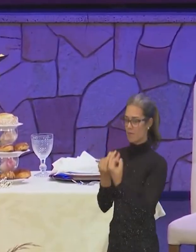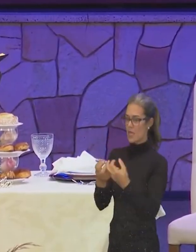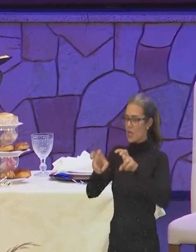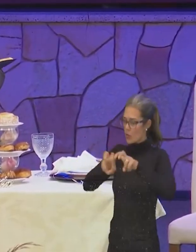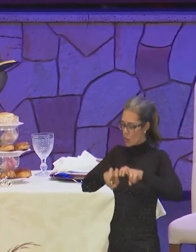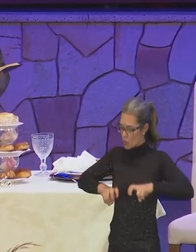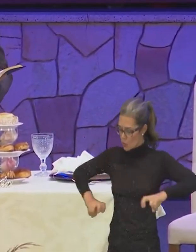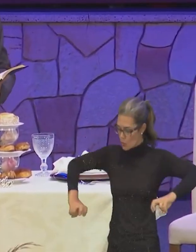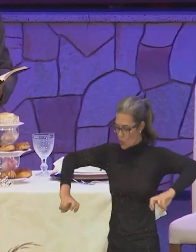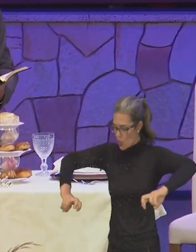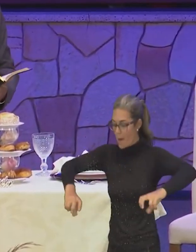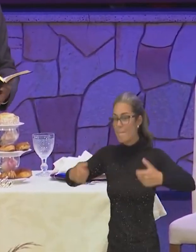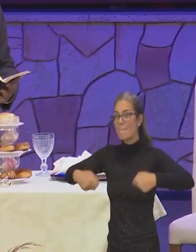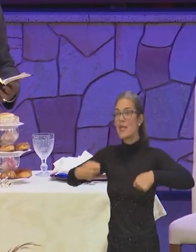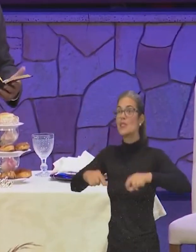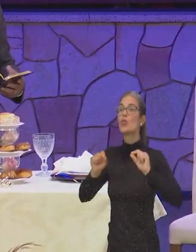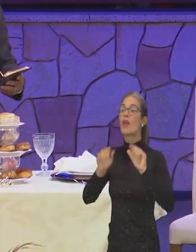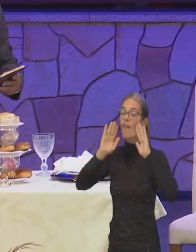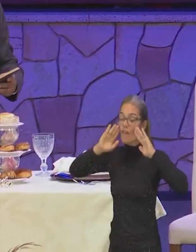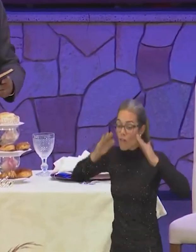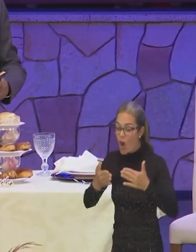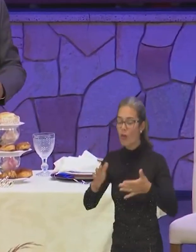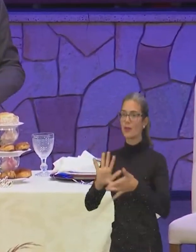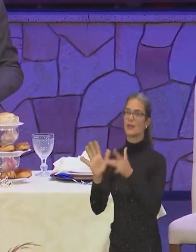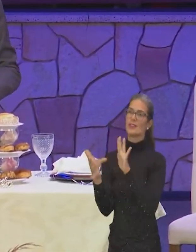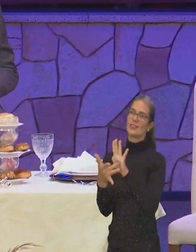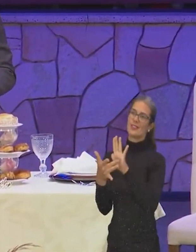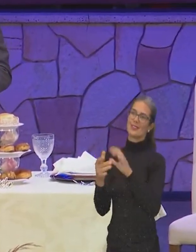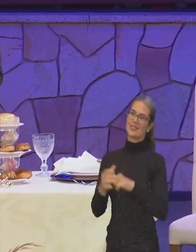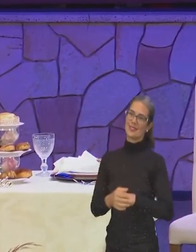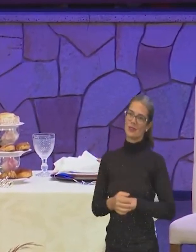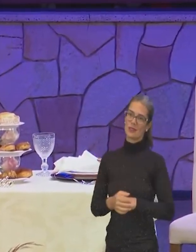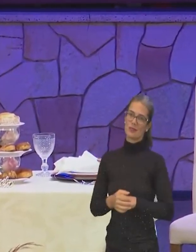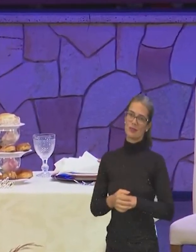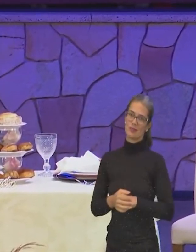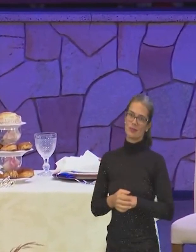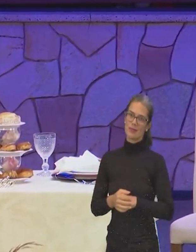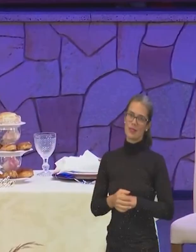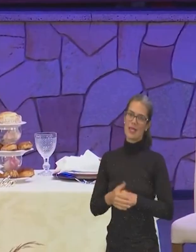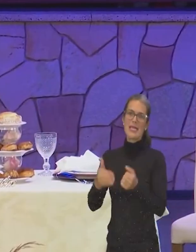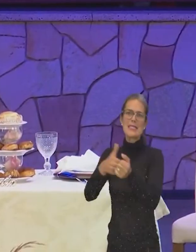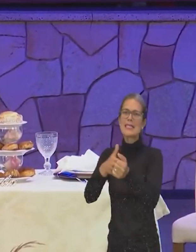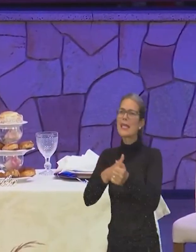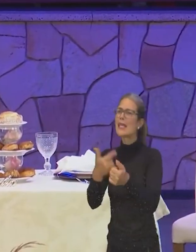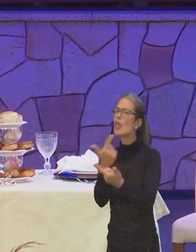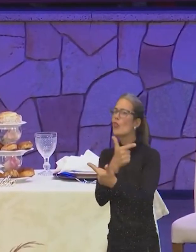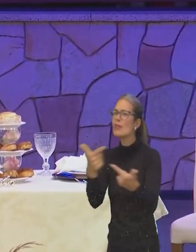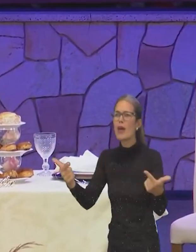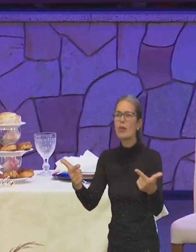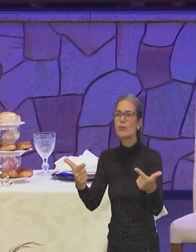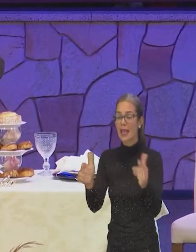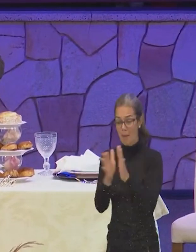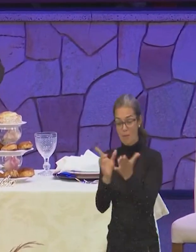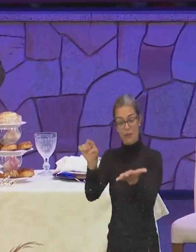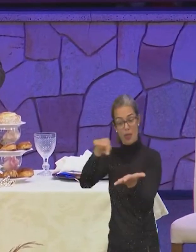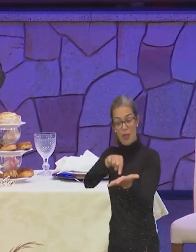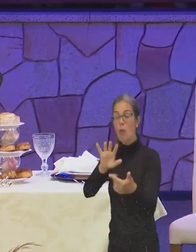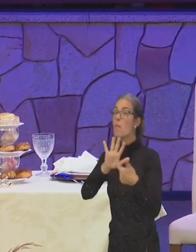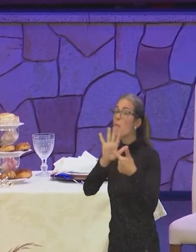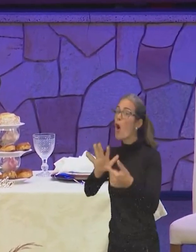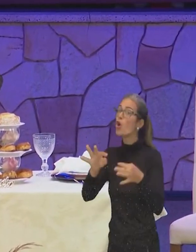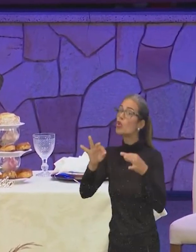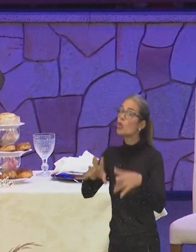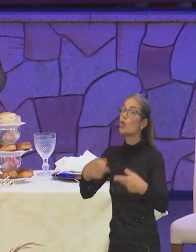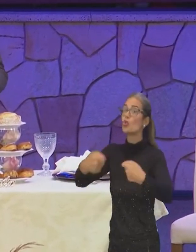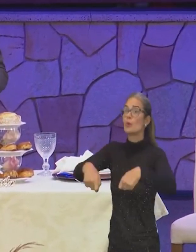A revelação já foi dada, nada está escondido, tudo aquilo que você precisa fazer está aqui. O nome deste livro